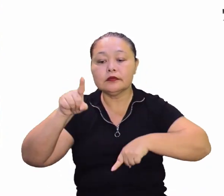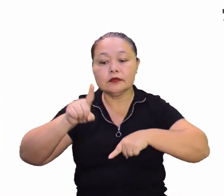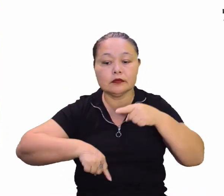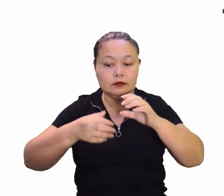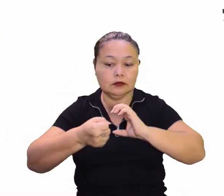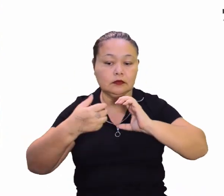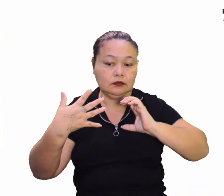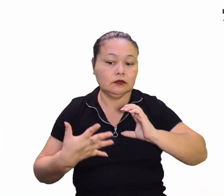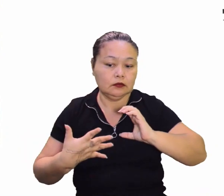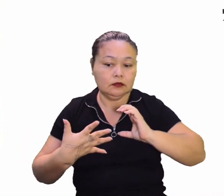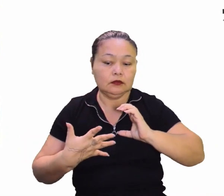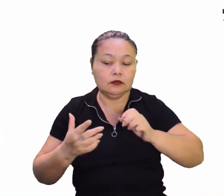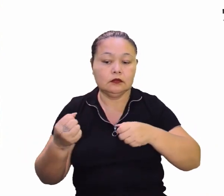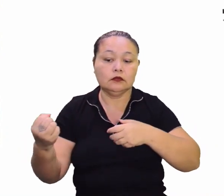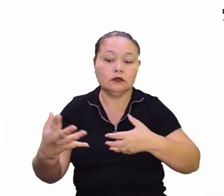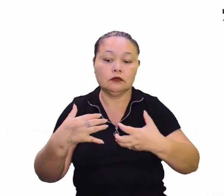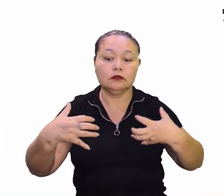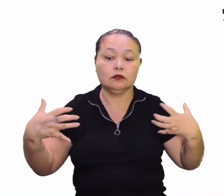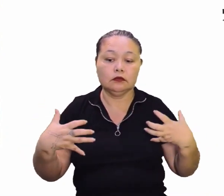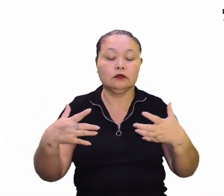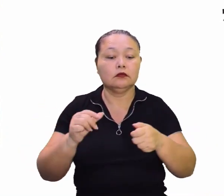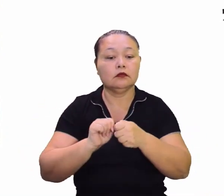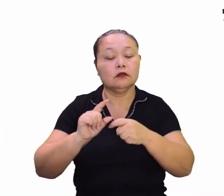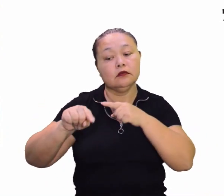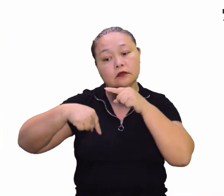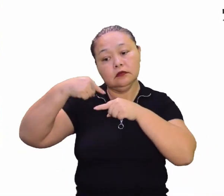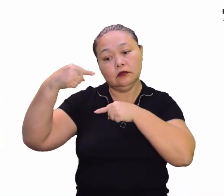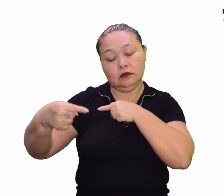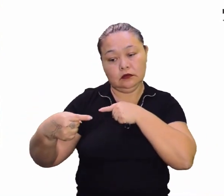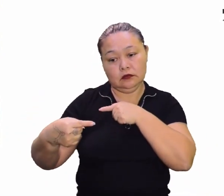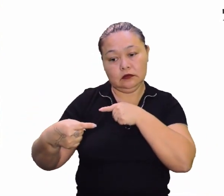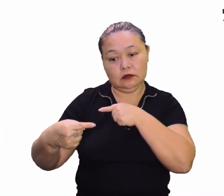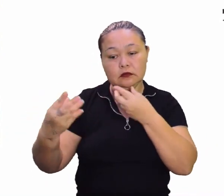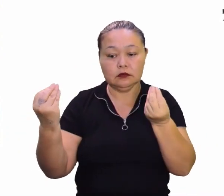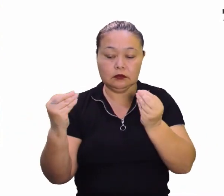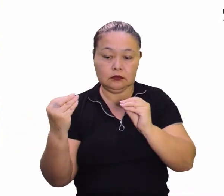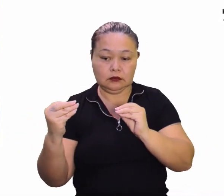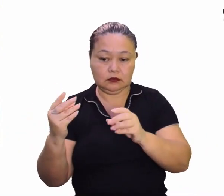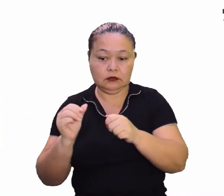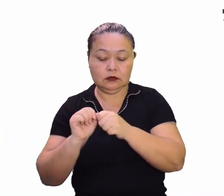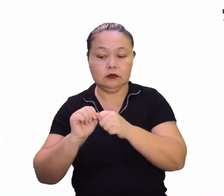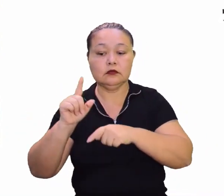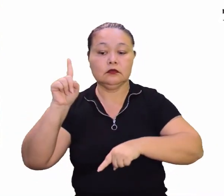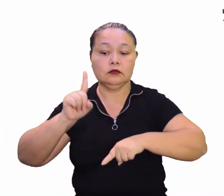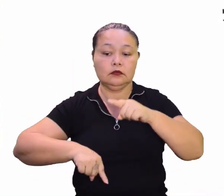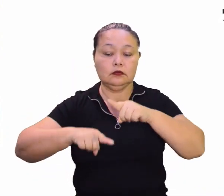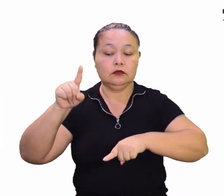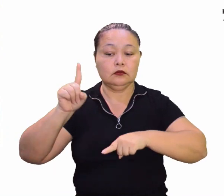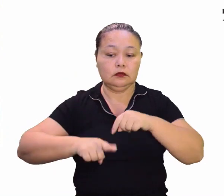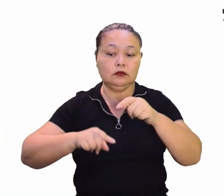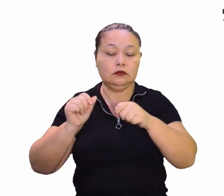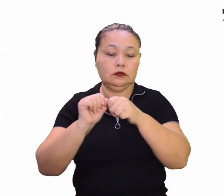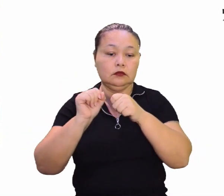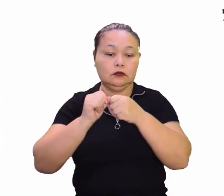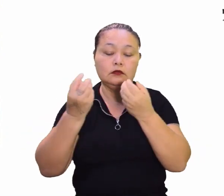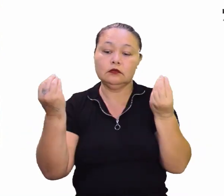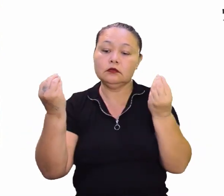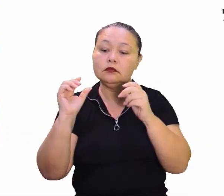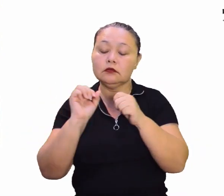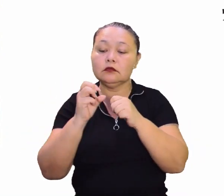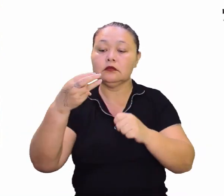uma característica dentro desses novos tigres, e após a montagem desses produtos, esse produto é enviado